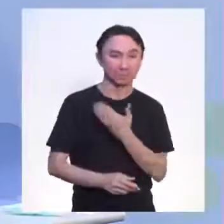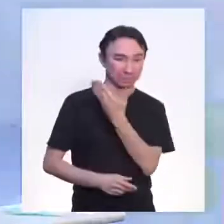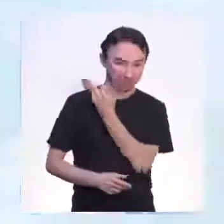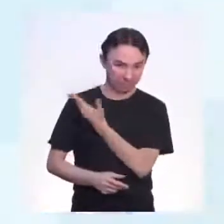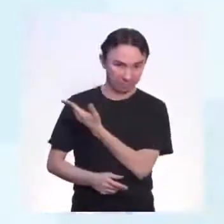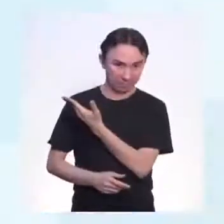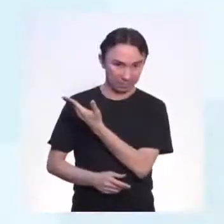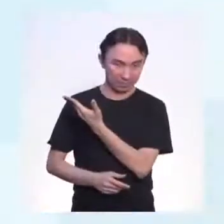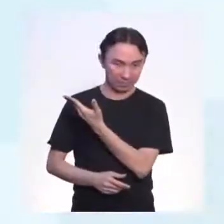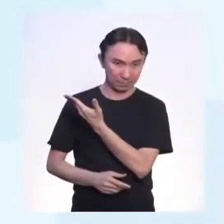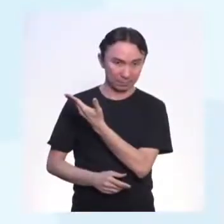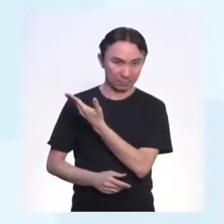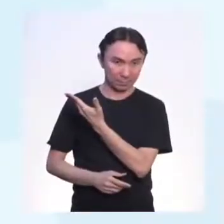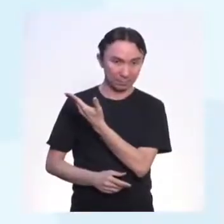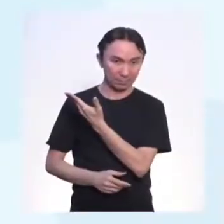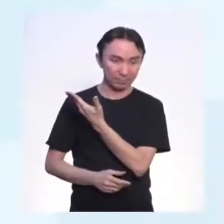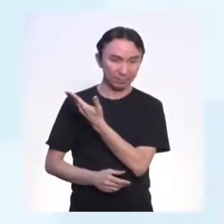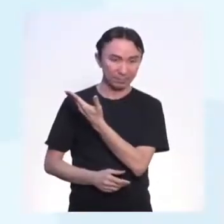vocês.